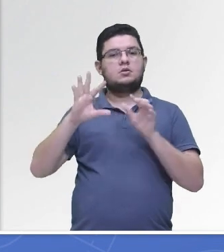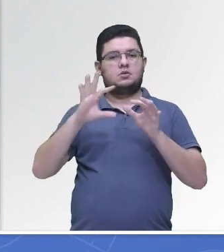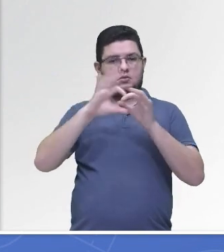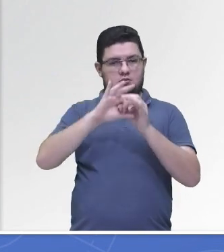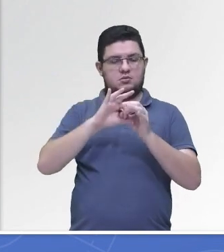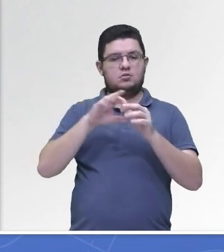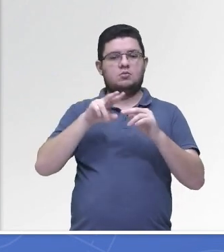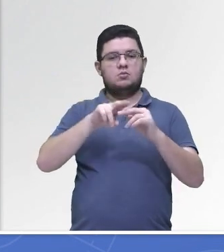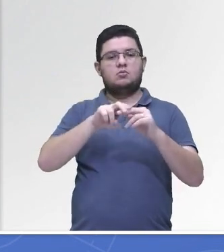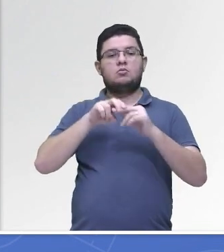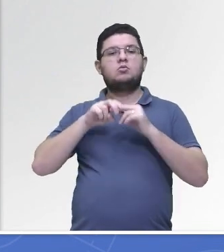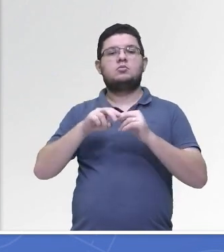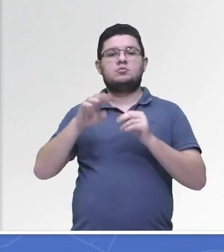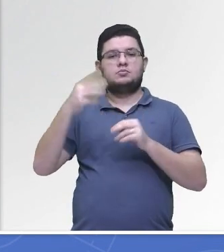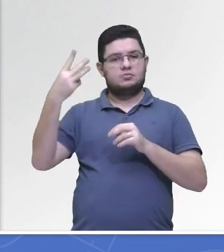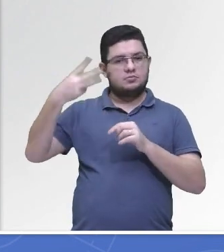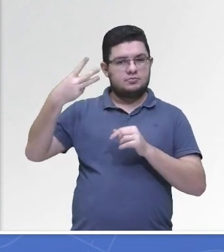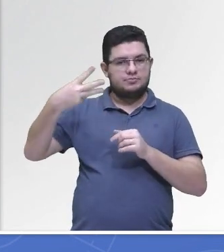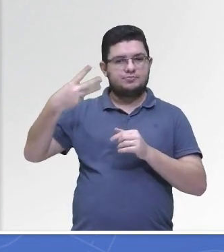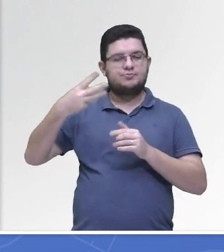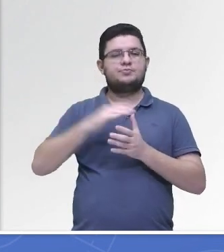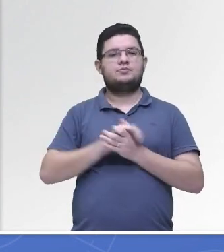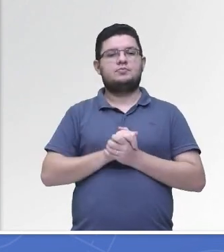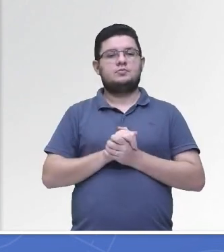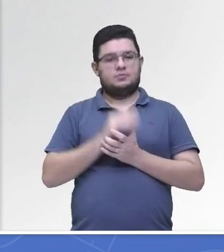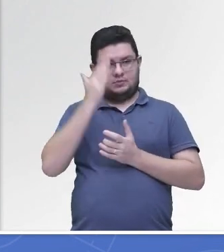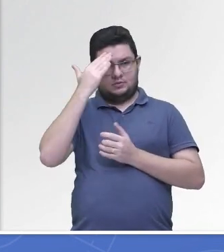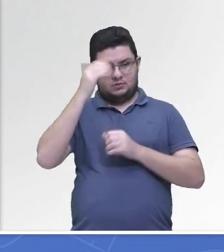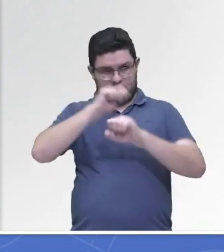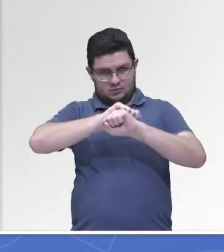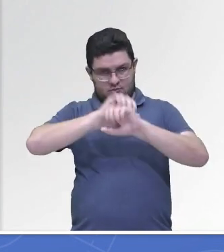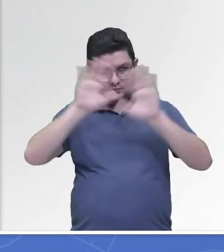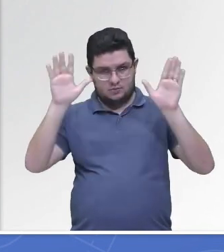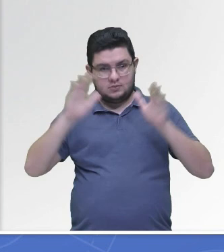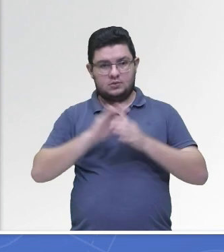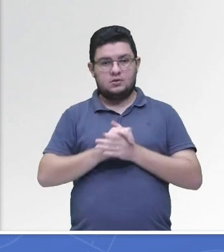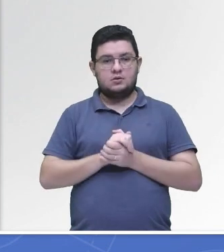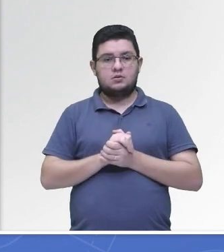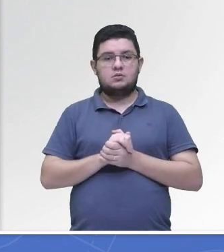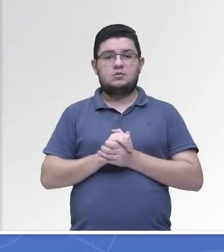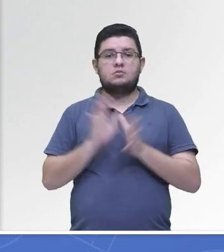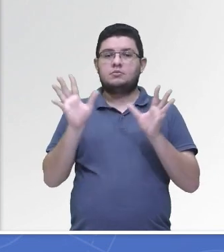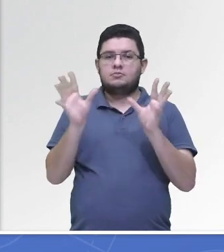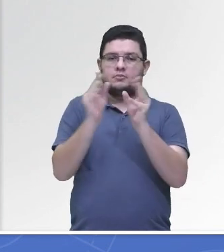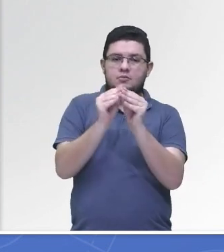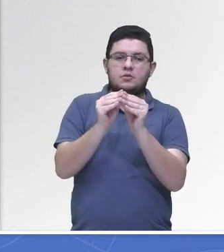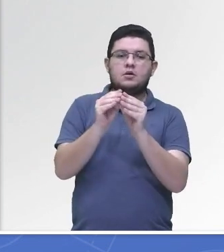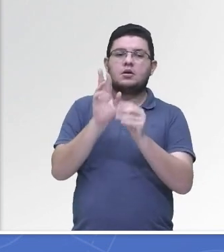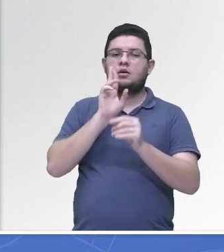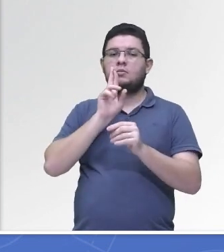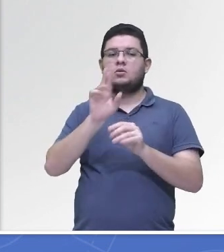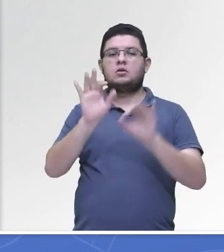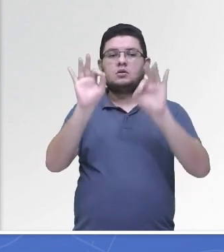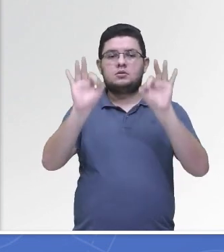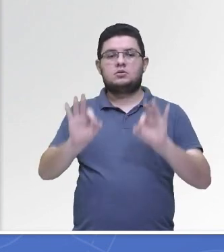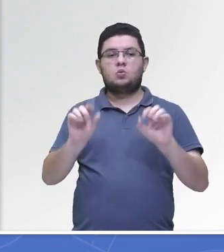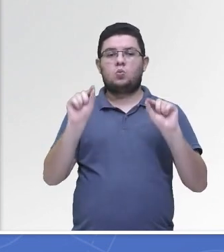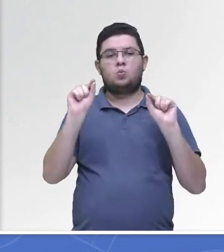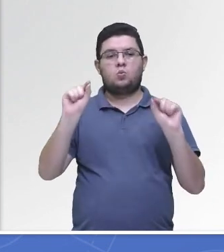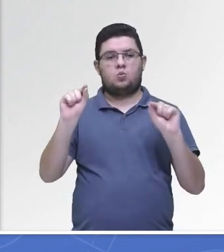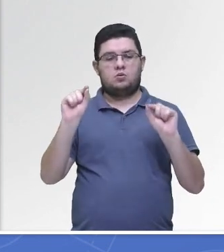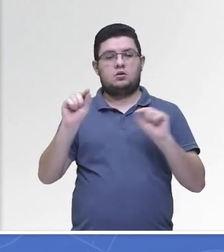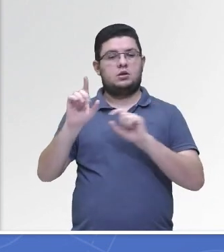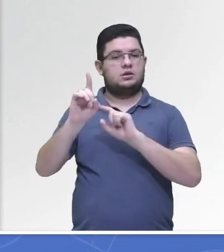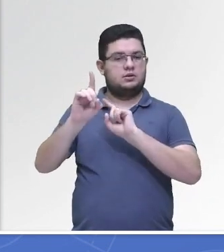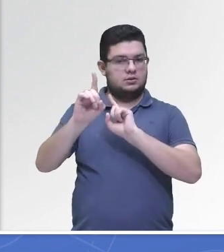3 átomos de carbonos. Deu para compreender? Ou seja, qual é a resposta da nossa questão?